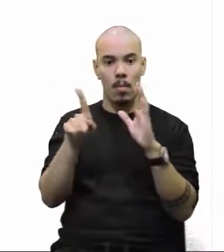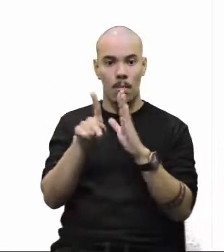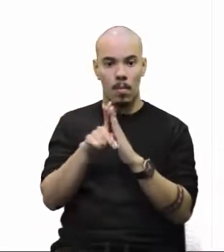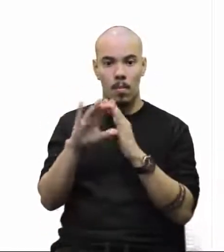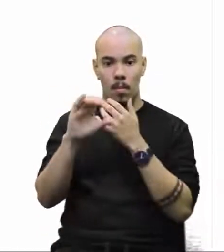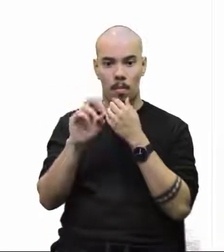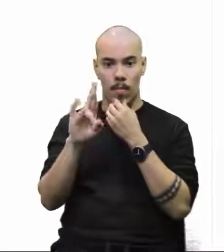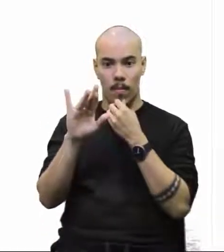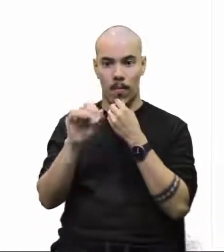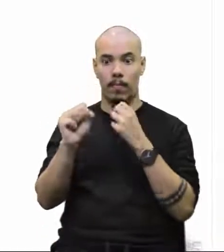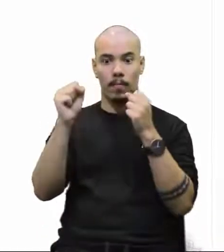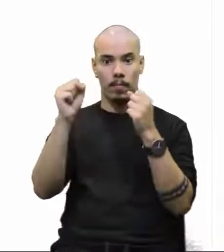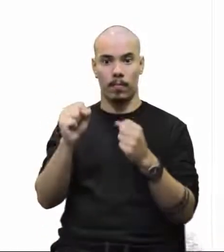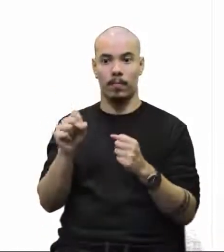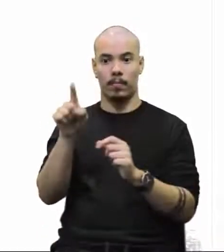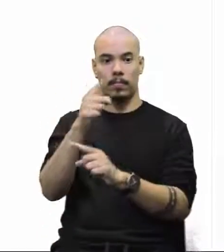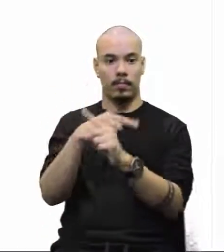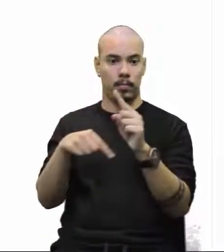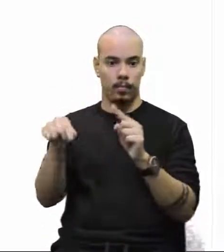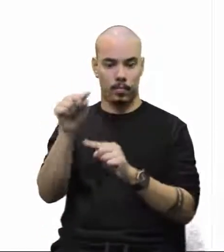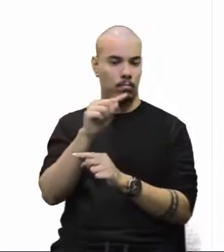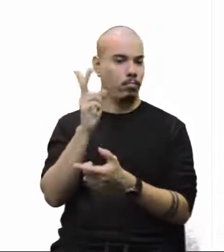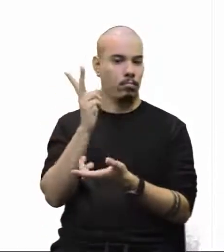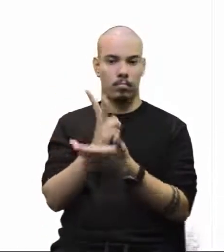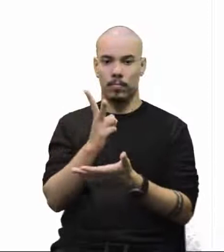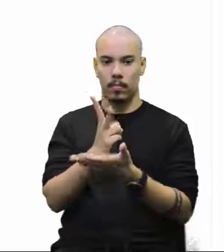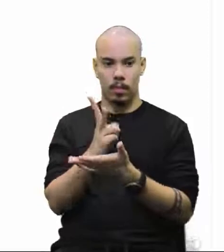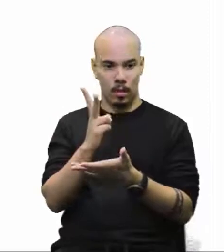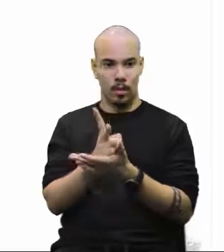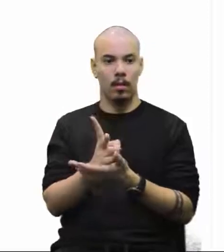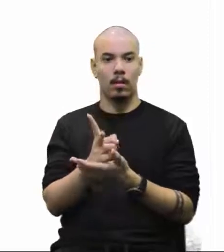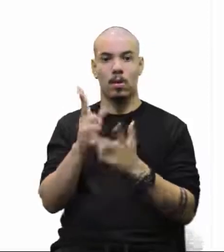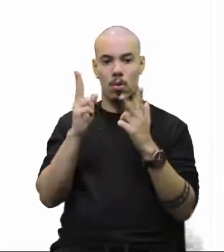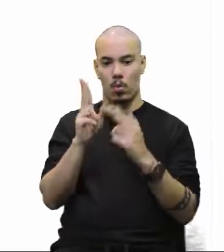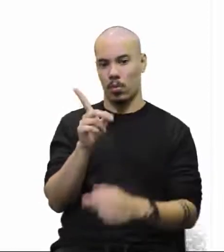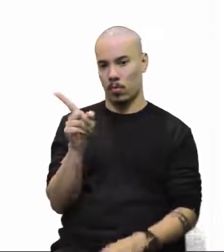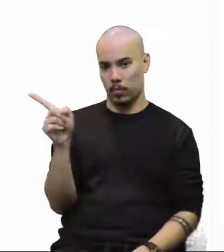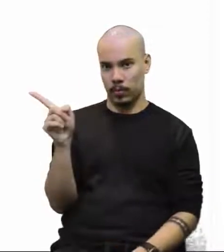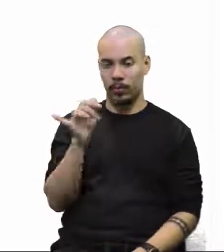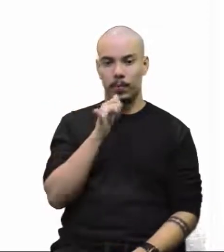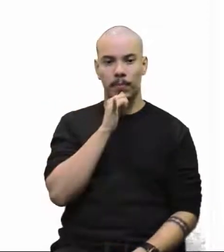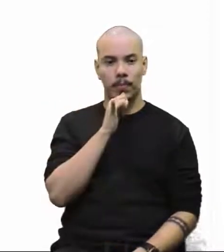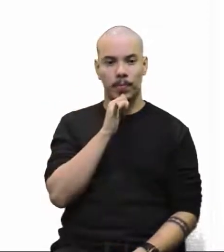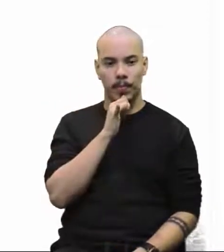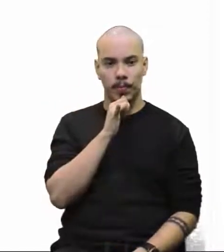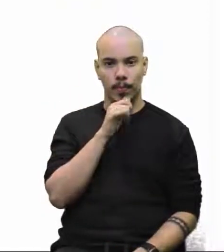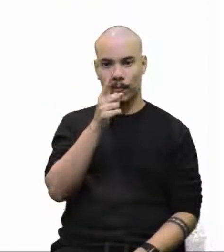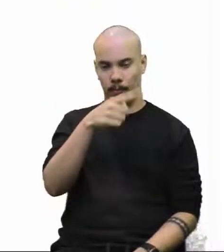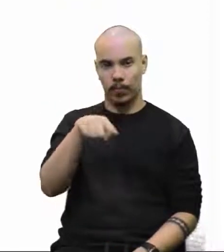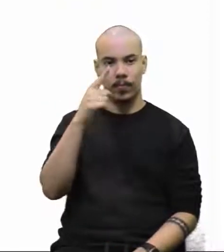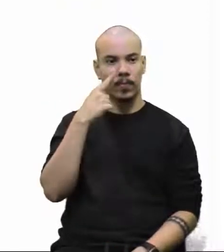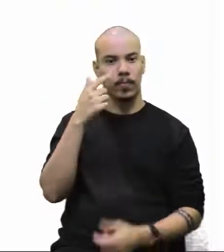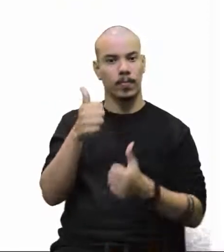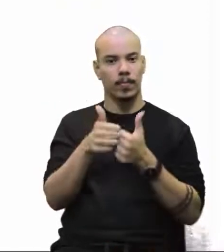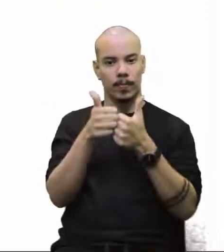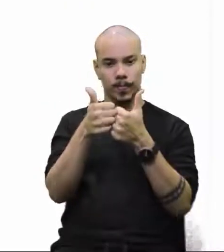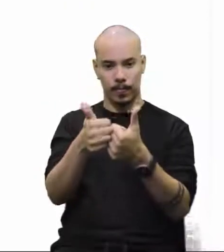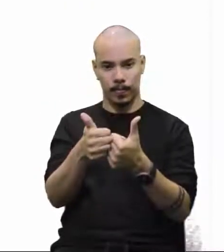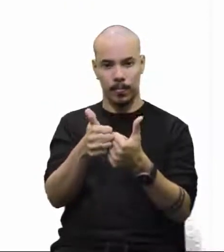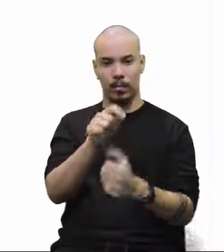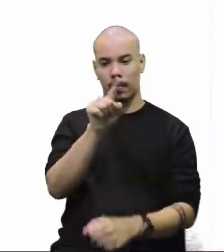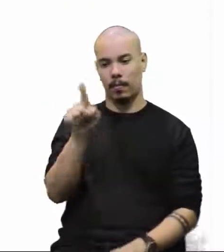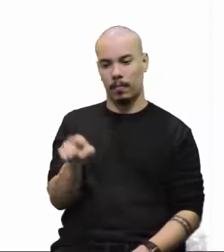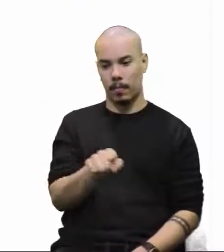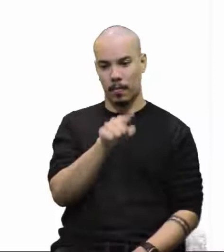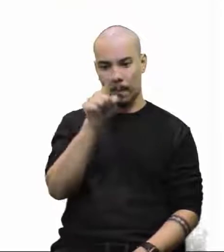pode mover-se em torno de um eixo horizontal. Aqui, né? Ó, né? Tá aí, ó. Isso, o disco aí, ó. E o tá ponto girando ó. Aqui,